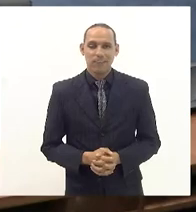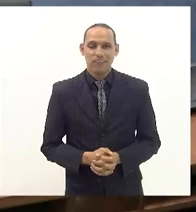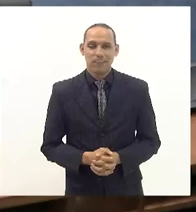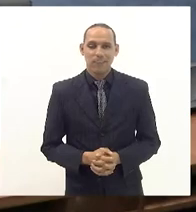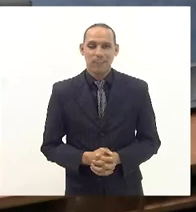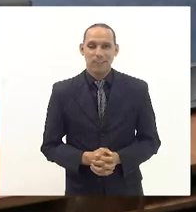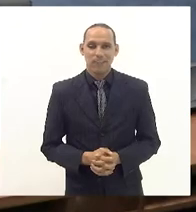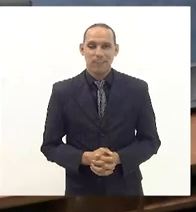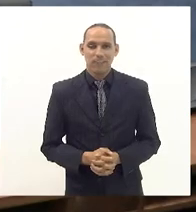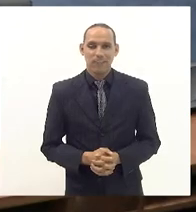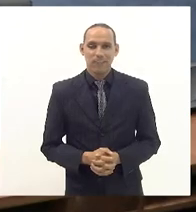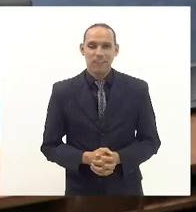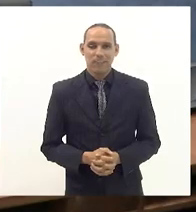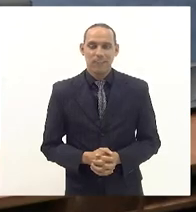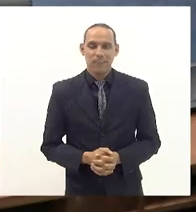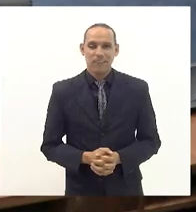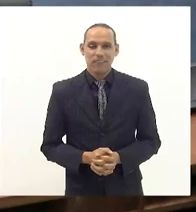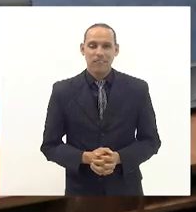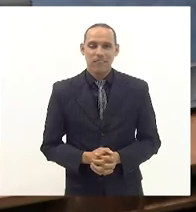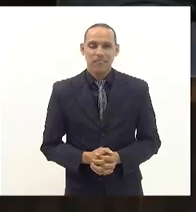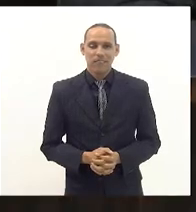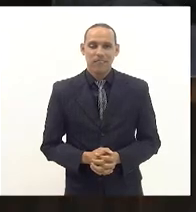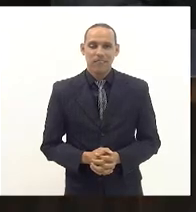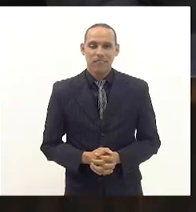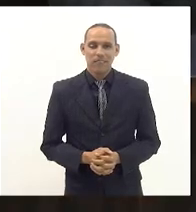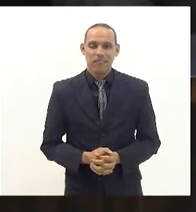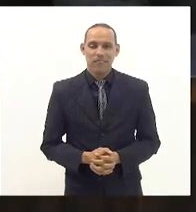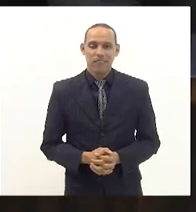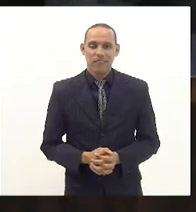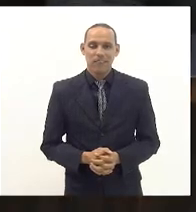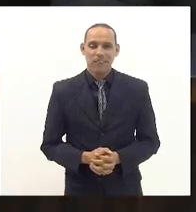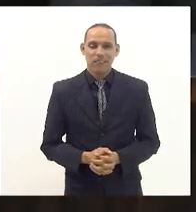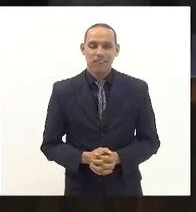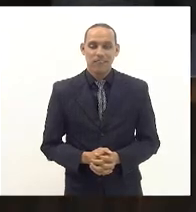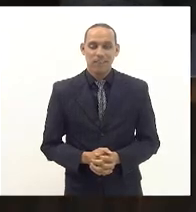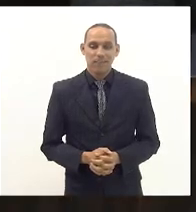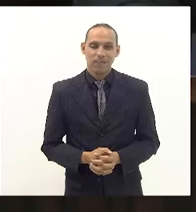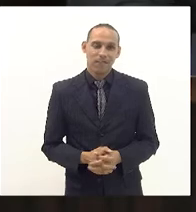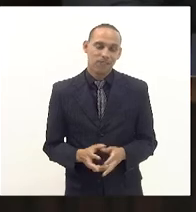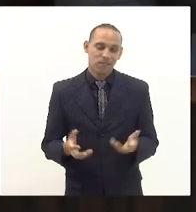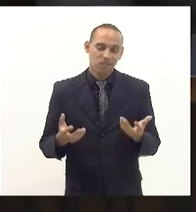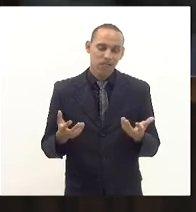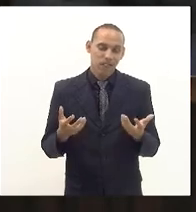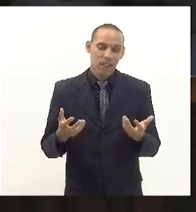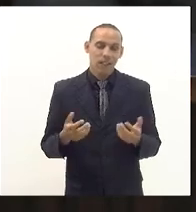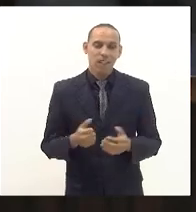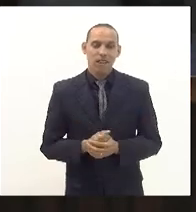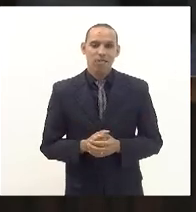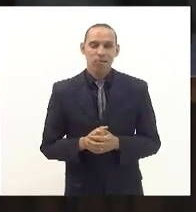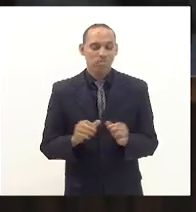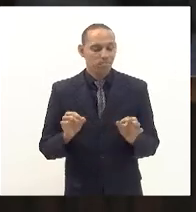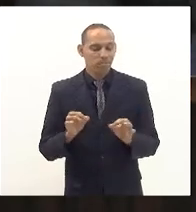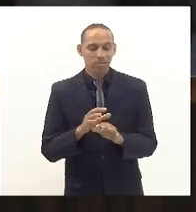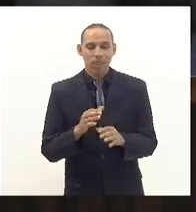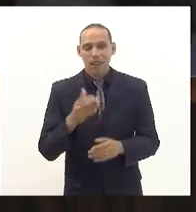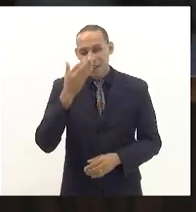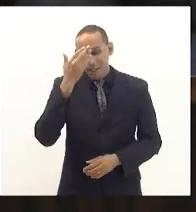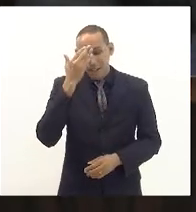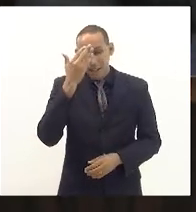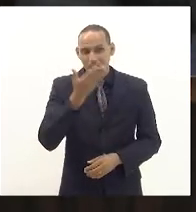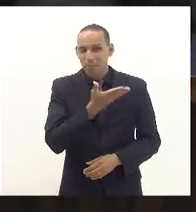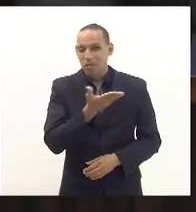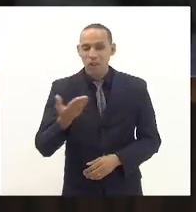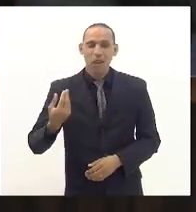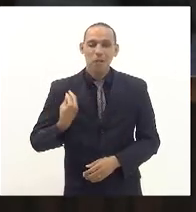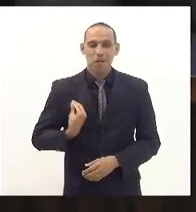Se bem que ela aqui finalizando gostaria de agradecer a